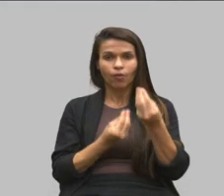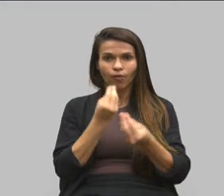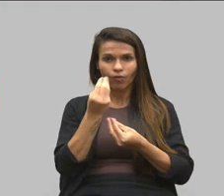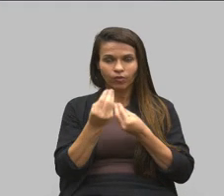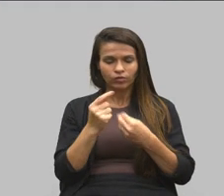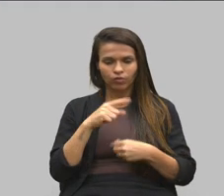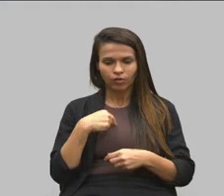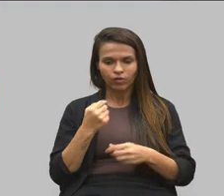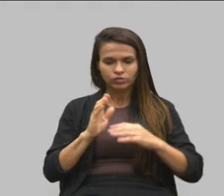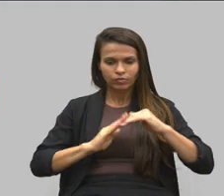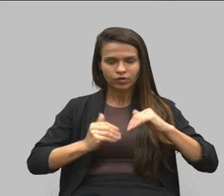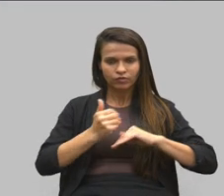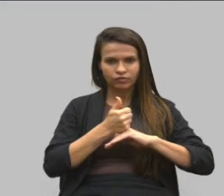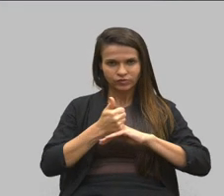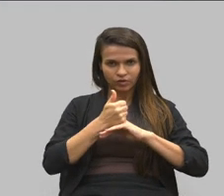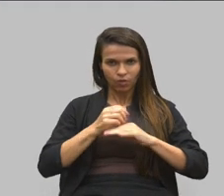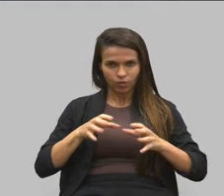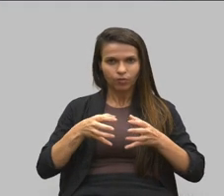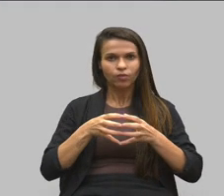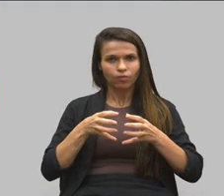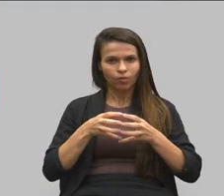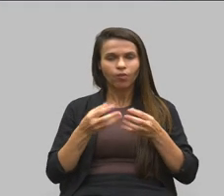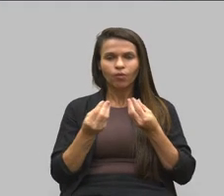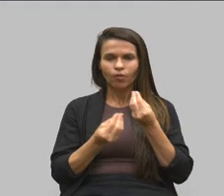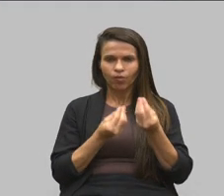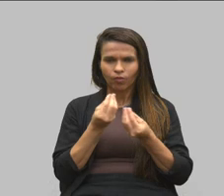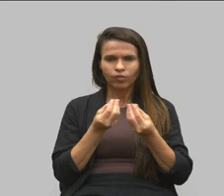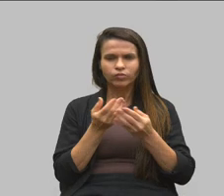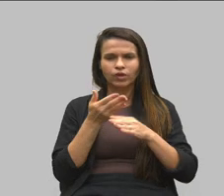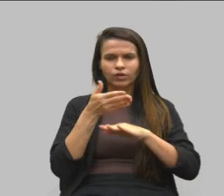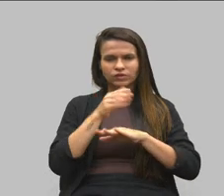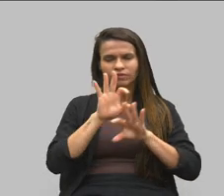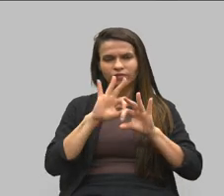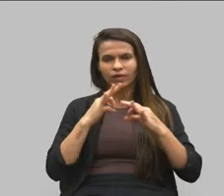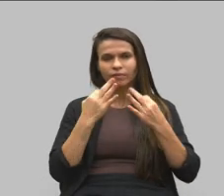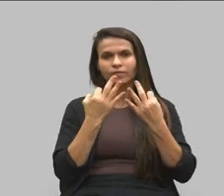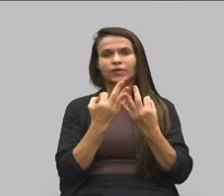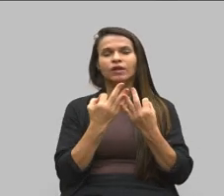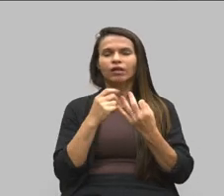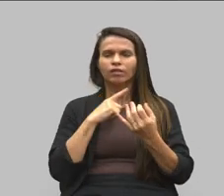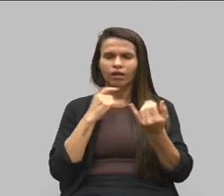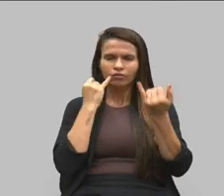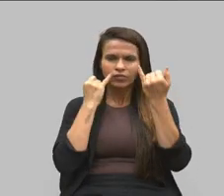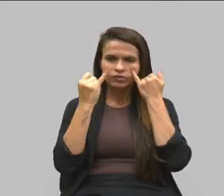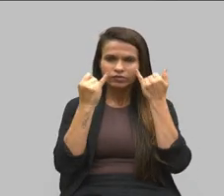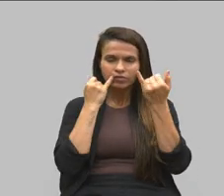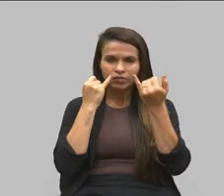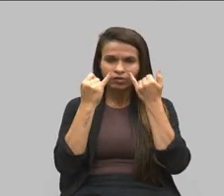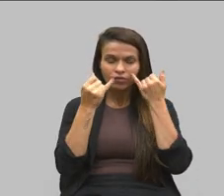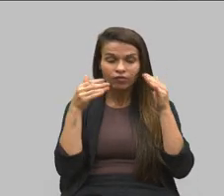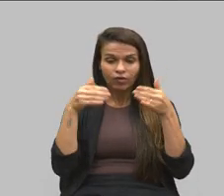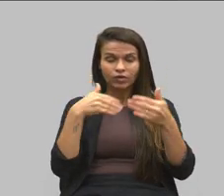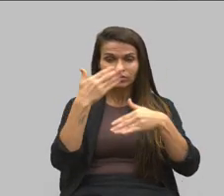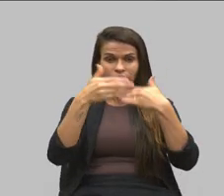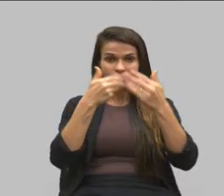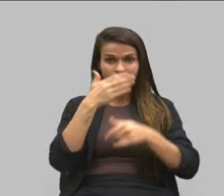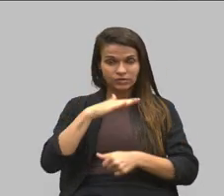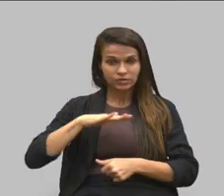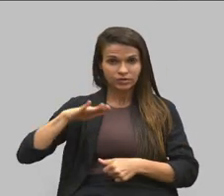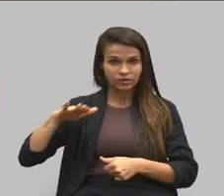profissionais né e como estamos acessando essa família e nutrindo de informações acerca do desenvolvimento dessas